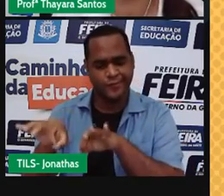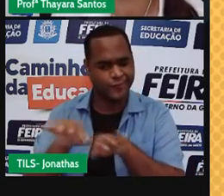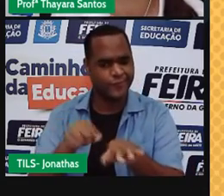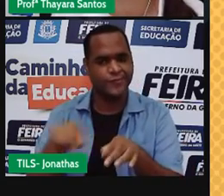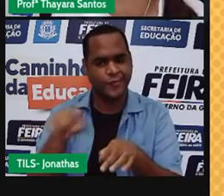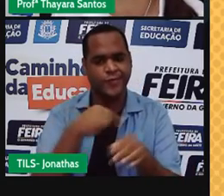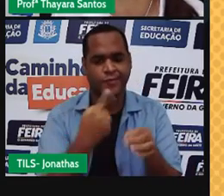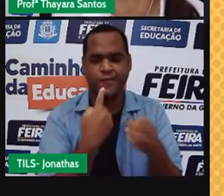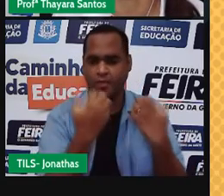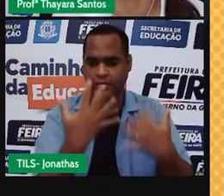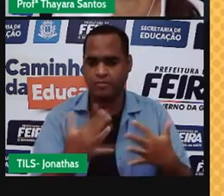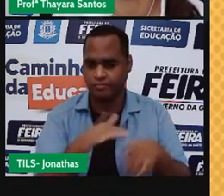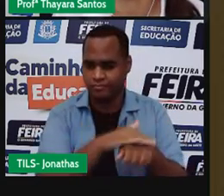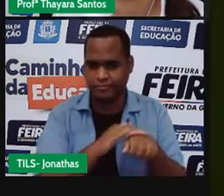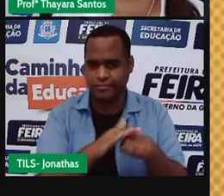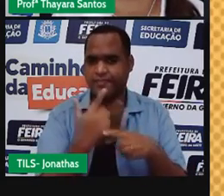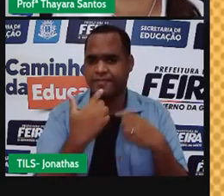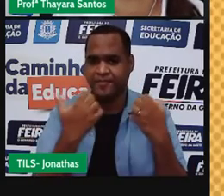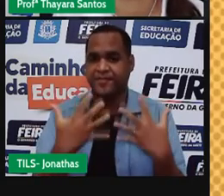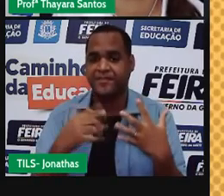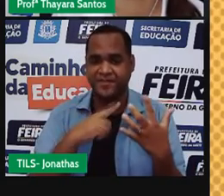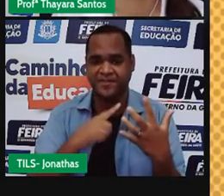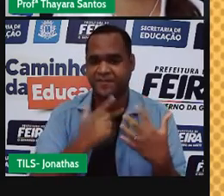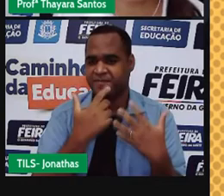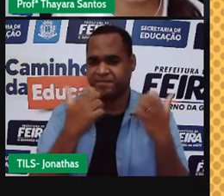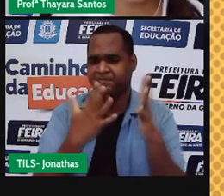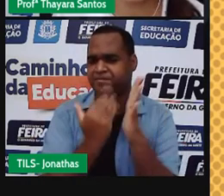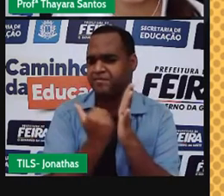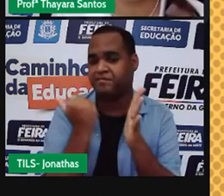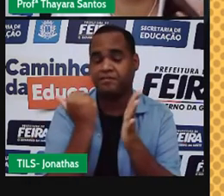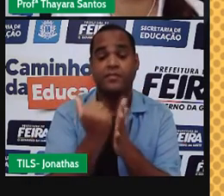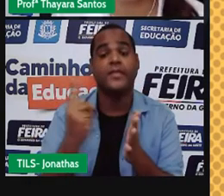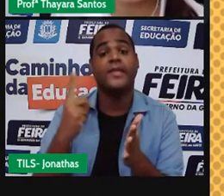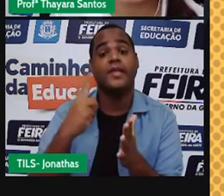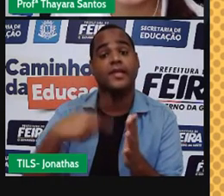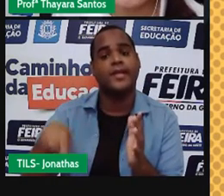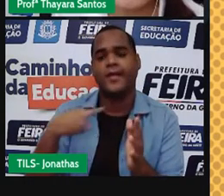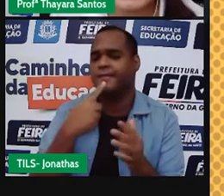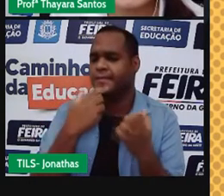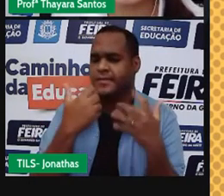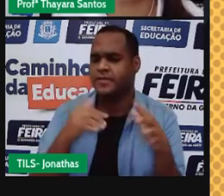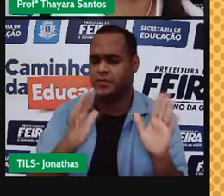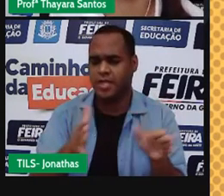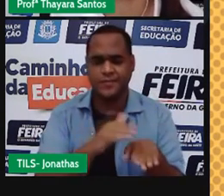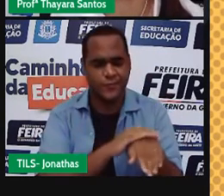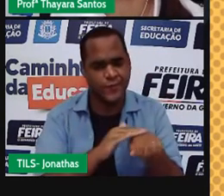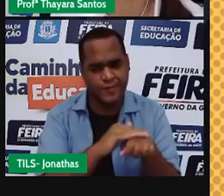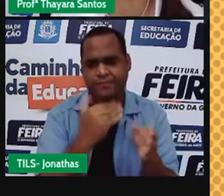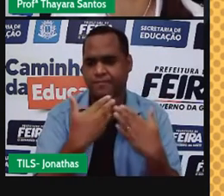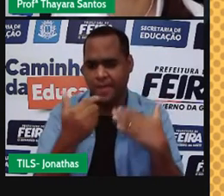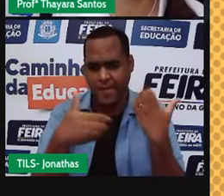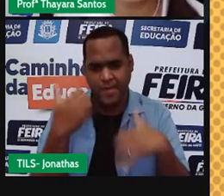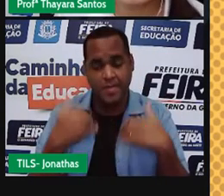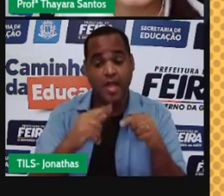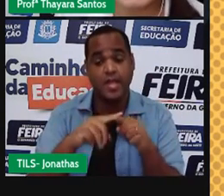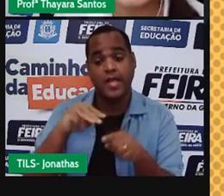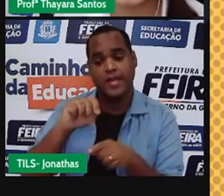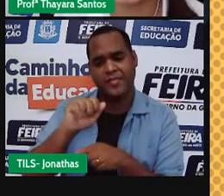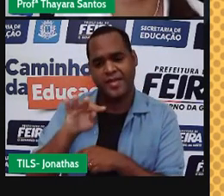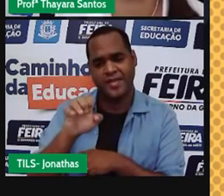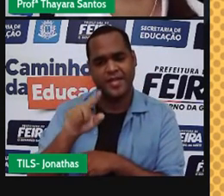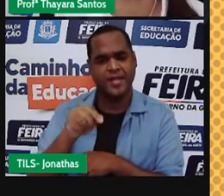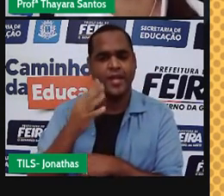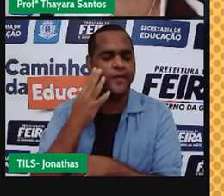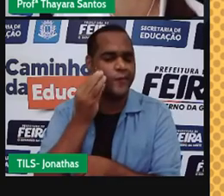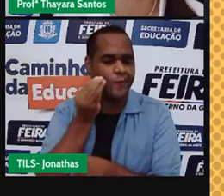antes bom então agora que a gente já conversou sobre os estados da matéria vamos